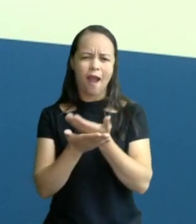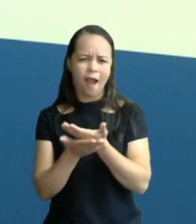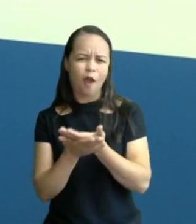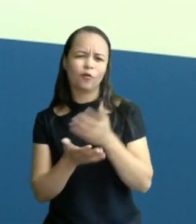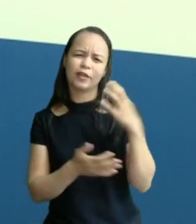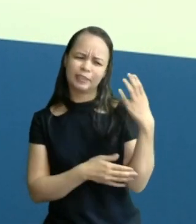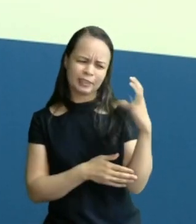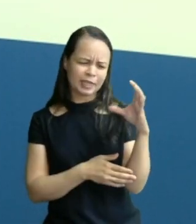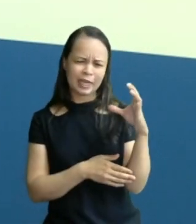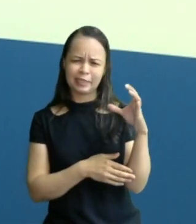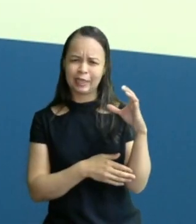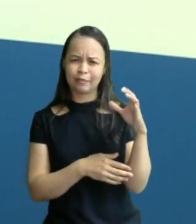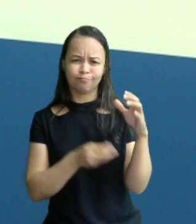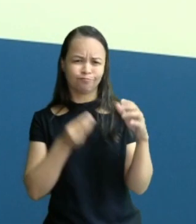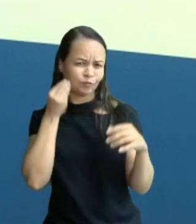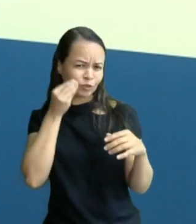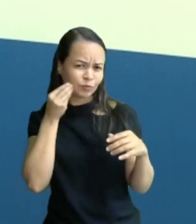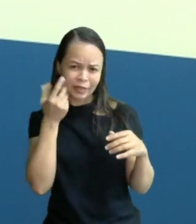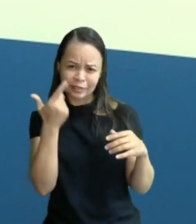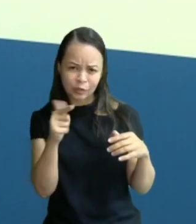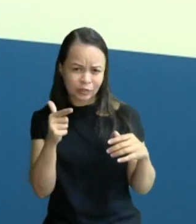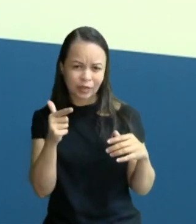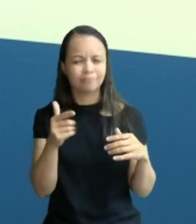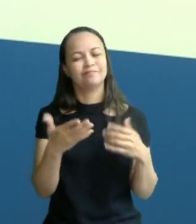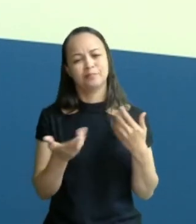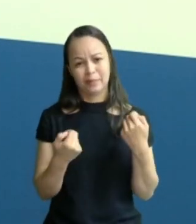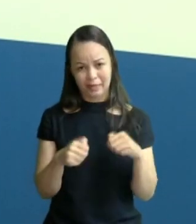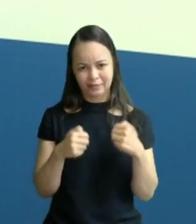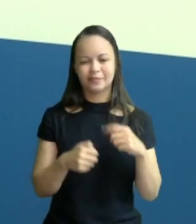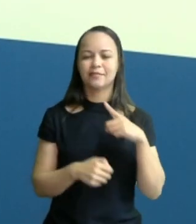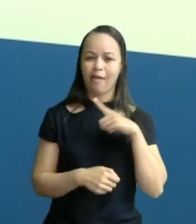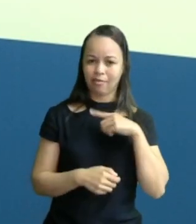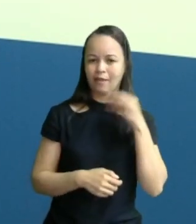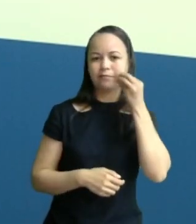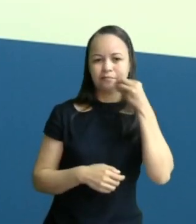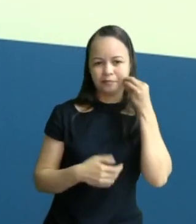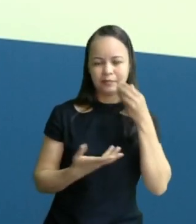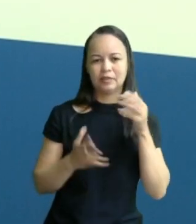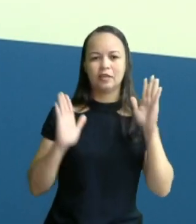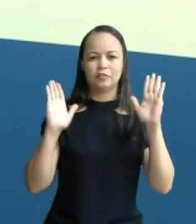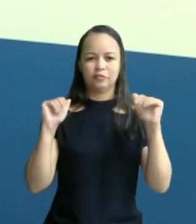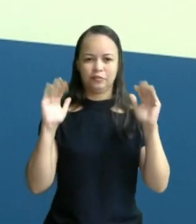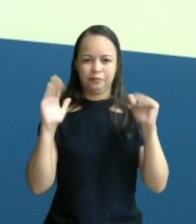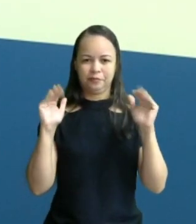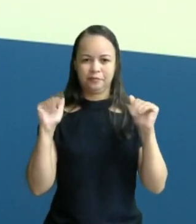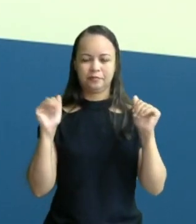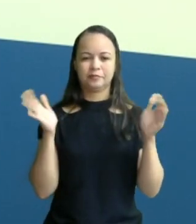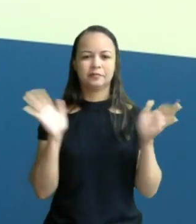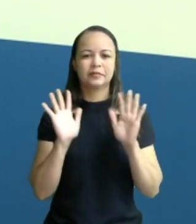ciência sem experiência não é aula de ciência, na verdade. Gente, até a próxima,